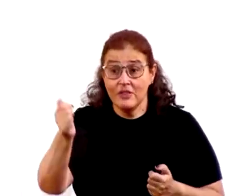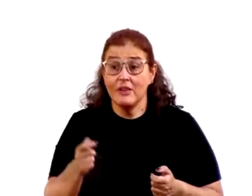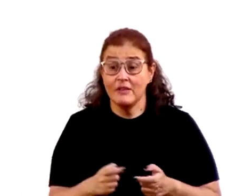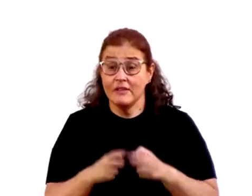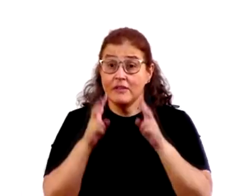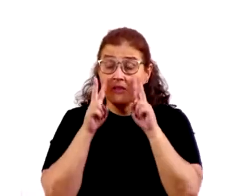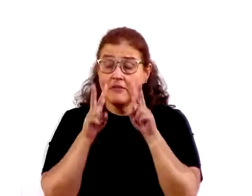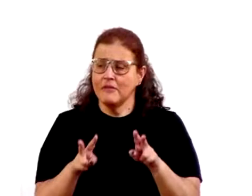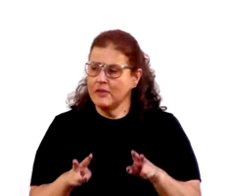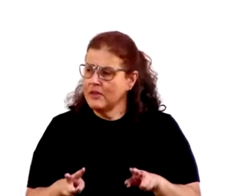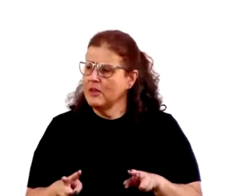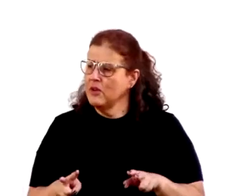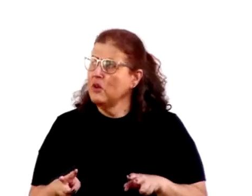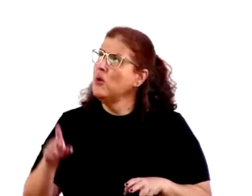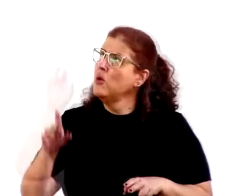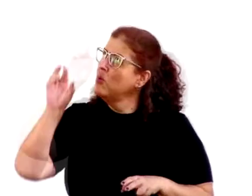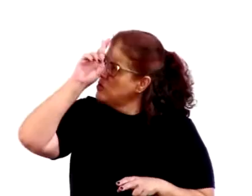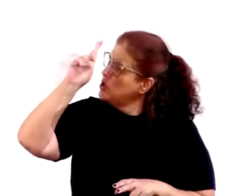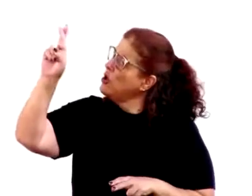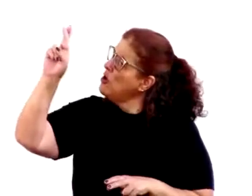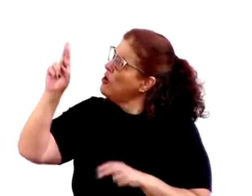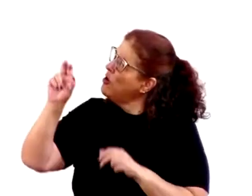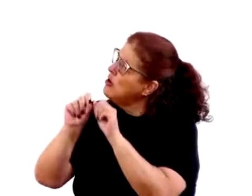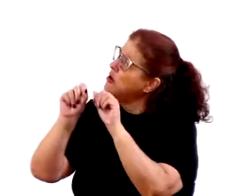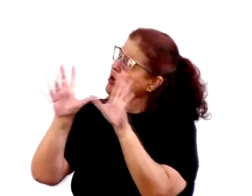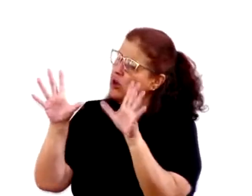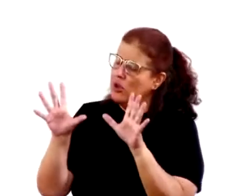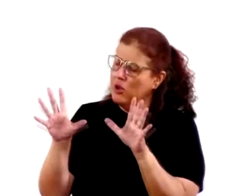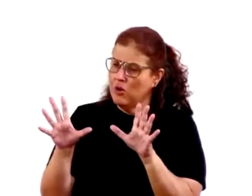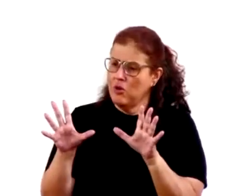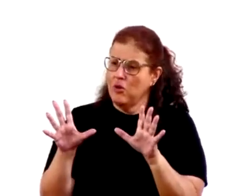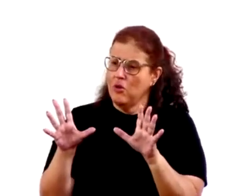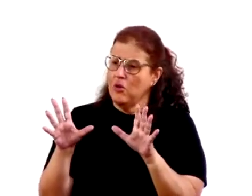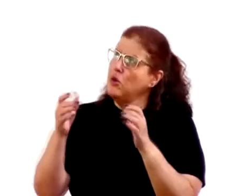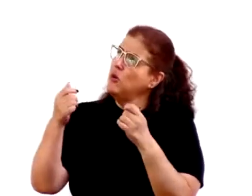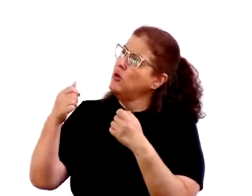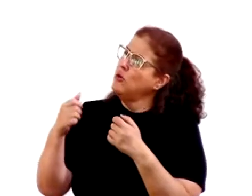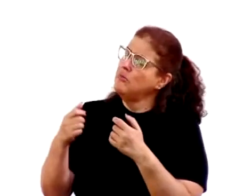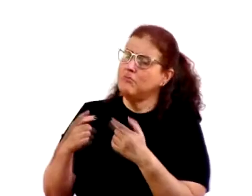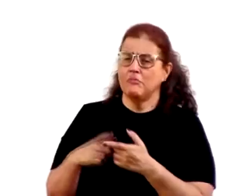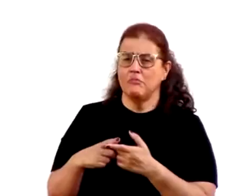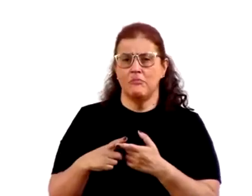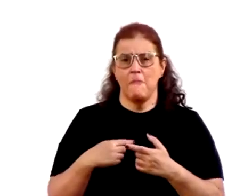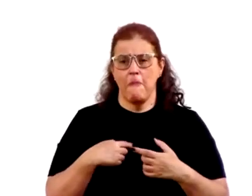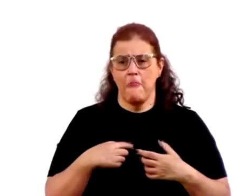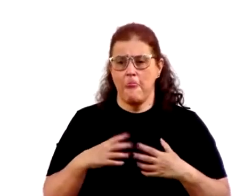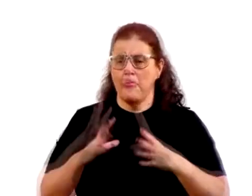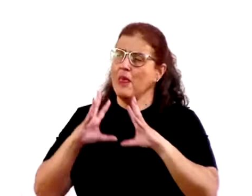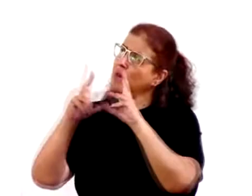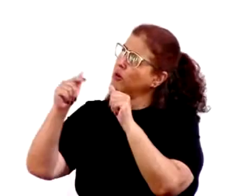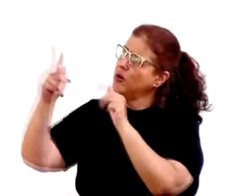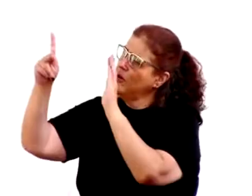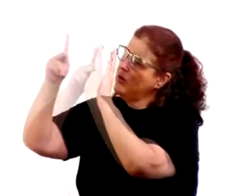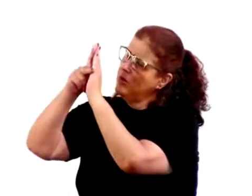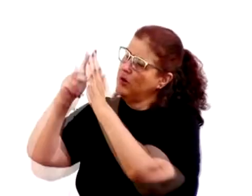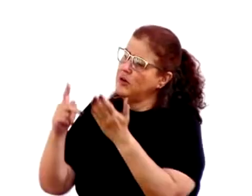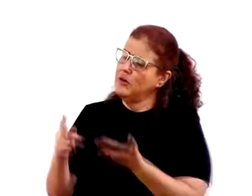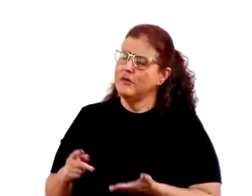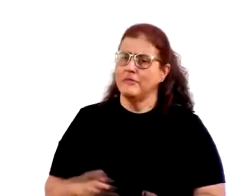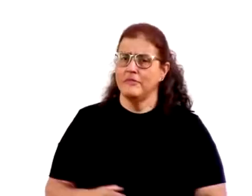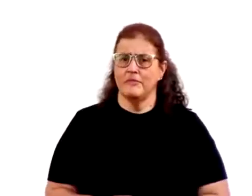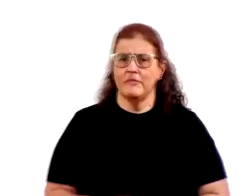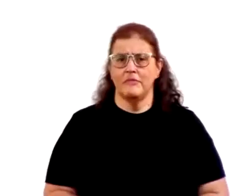o Senhor criou, mas o Senhor não domina mais, o Senhor entregou, é verdade, que não são muitos os que fazem isso, mas não se